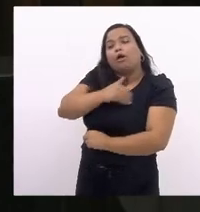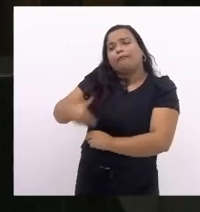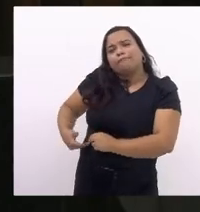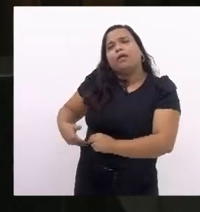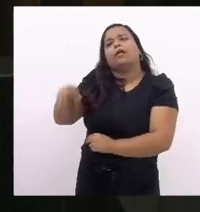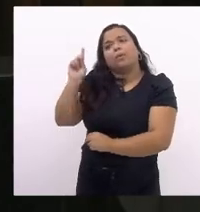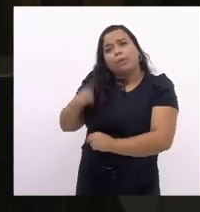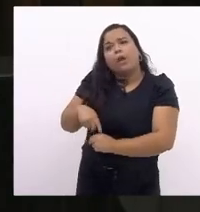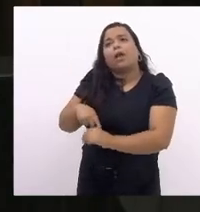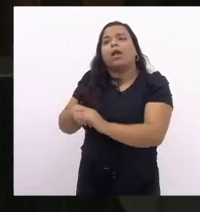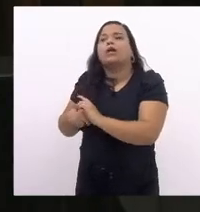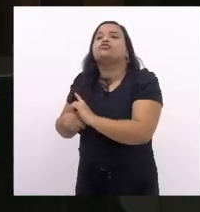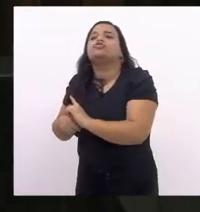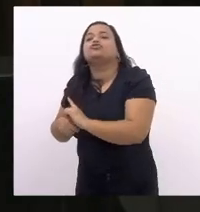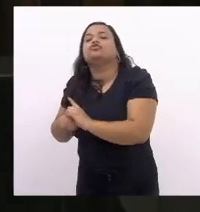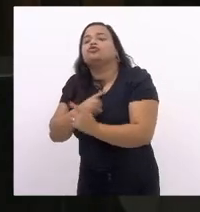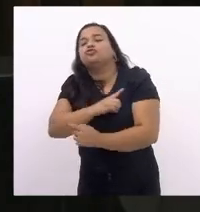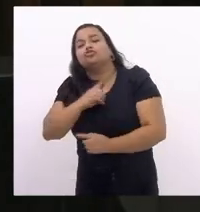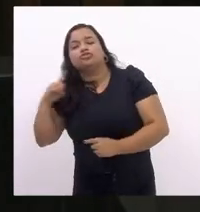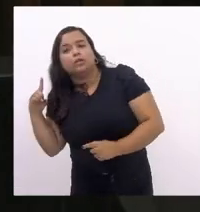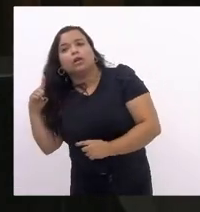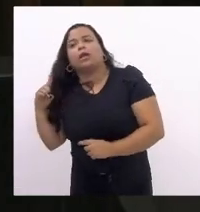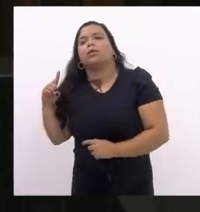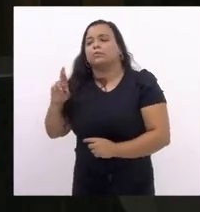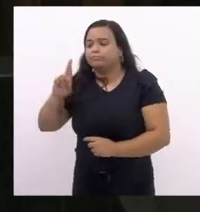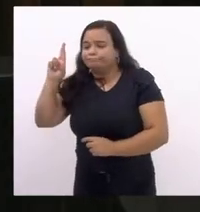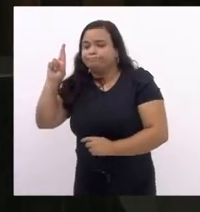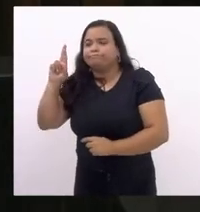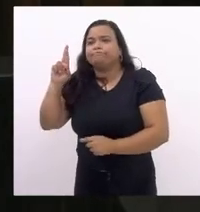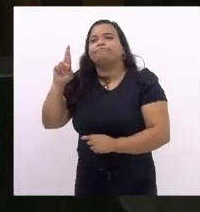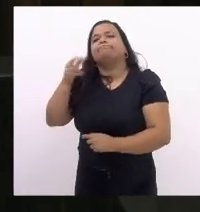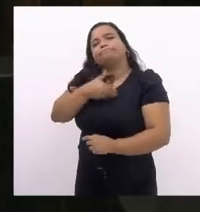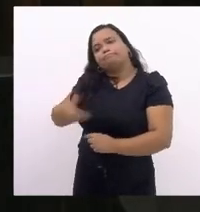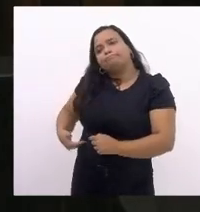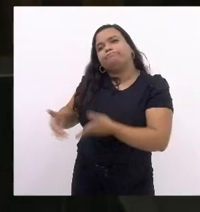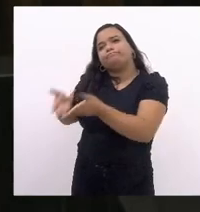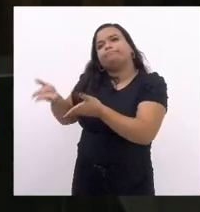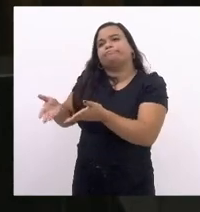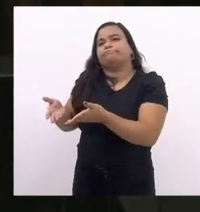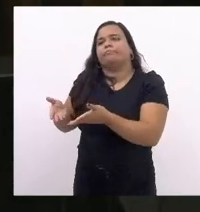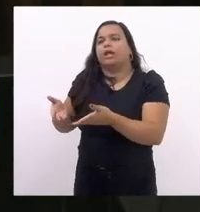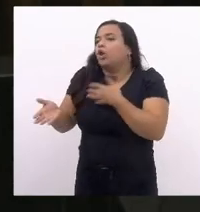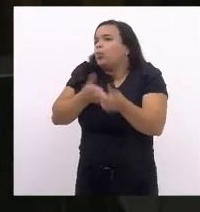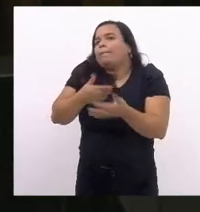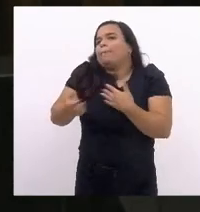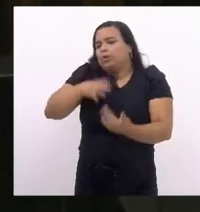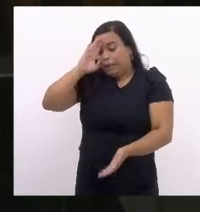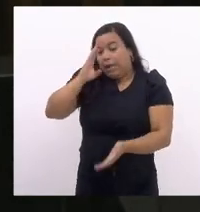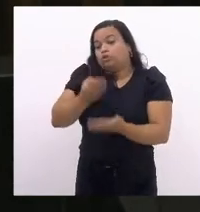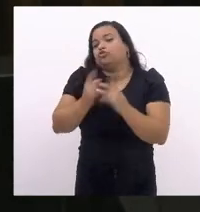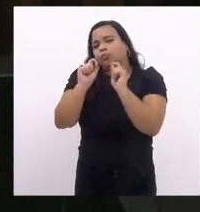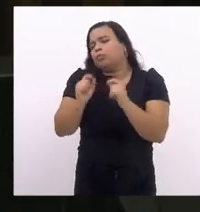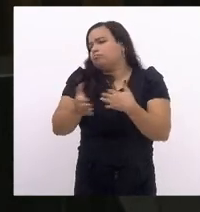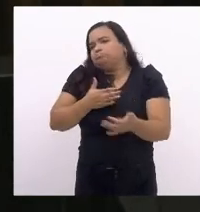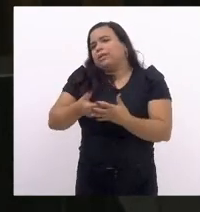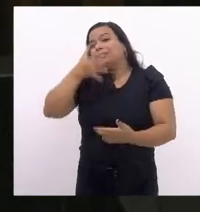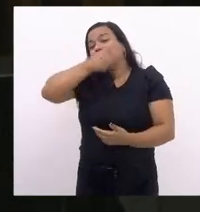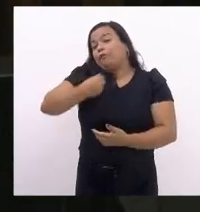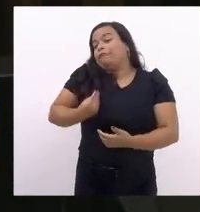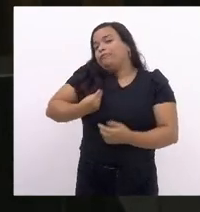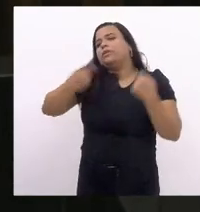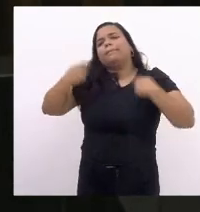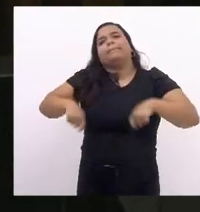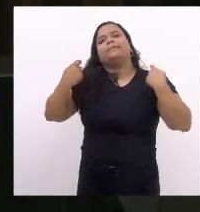conservadora. Por que estão fazendo isso? Porque, independente de ideologia, todo mundo tem que querer salvar a vida. Só que o bolsonarismo se colocou